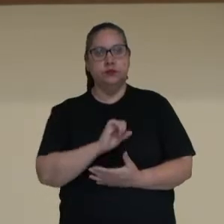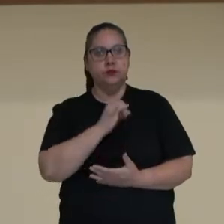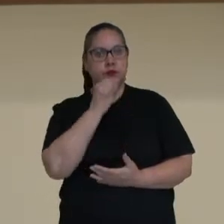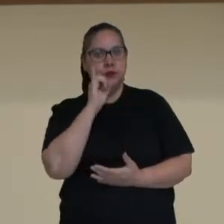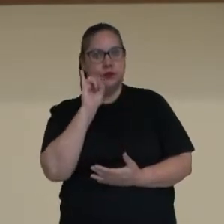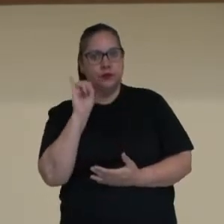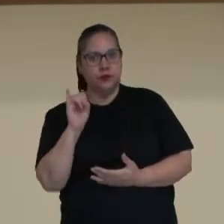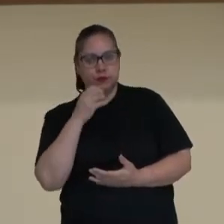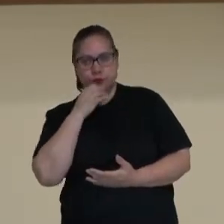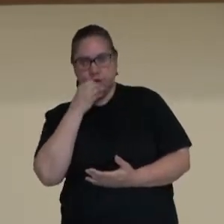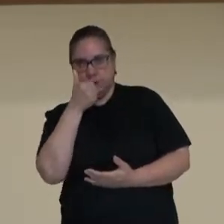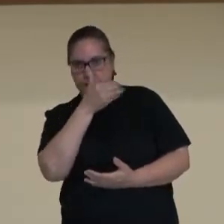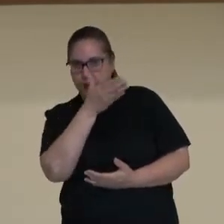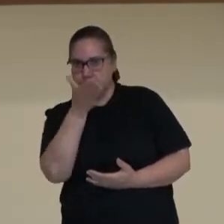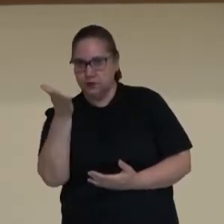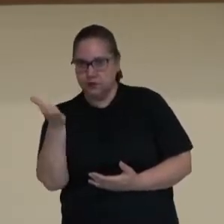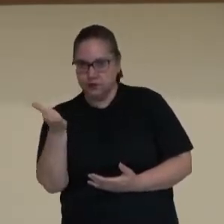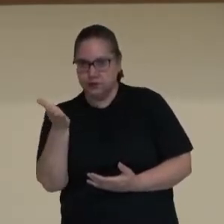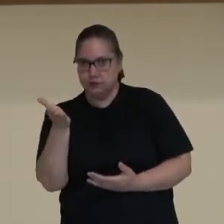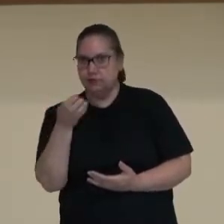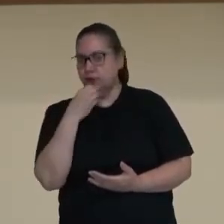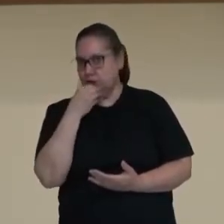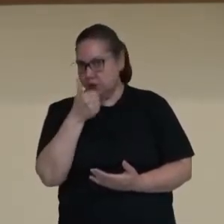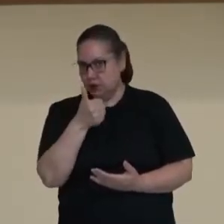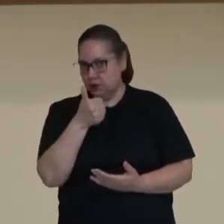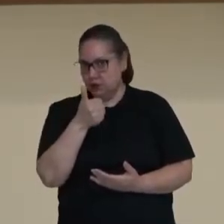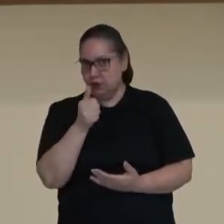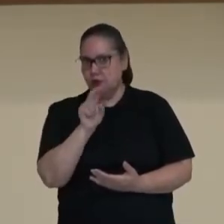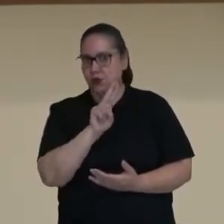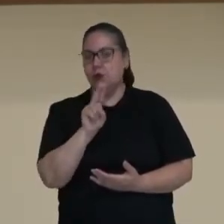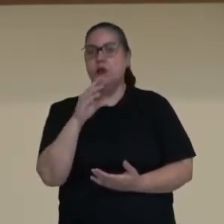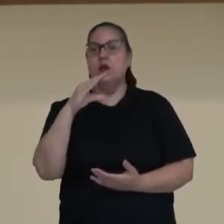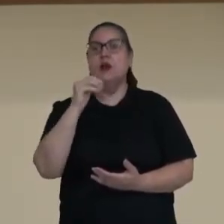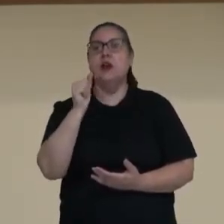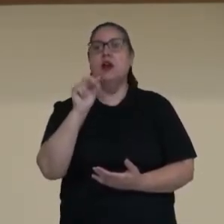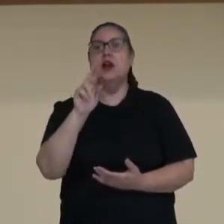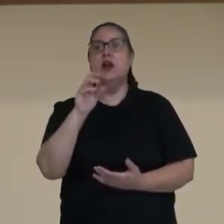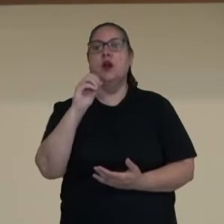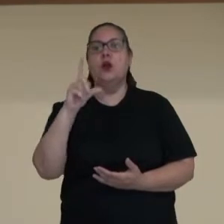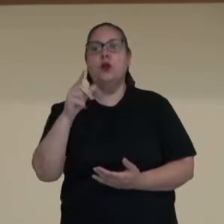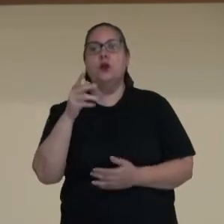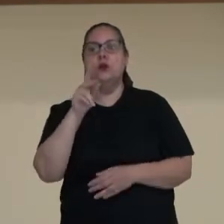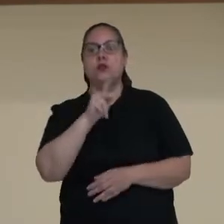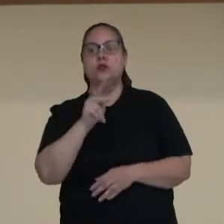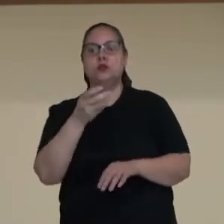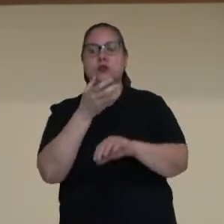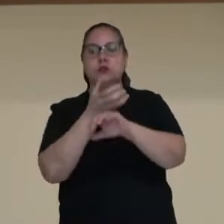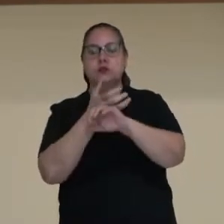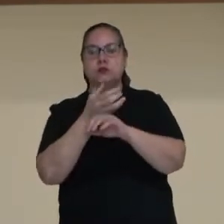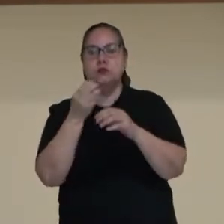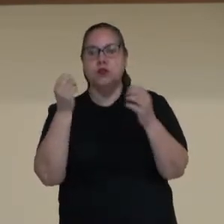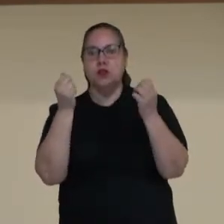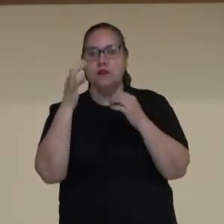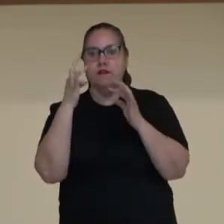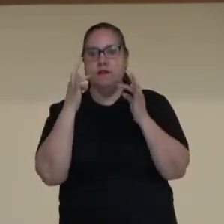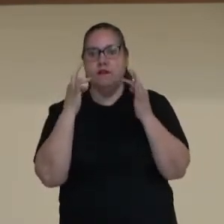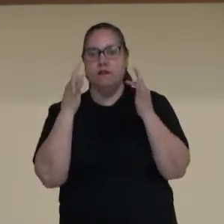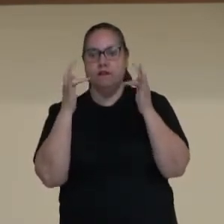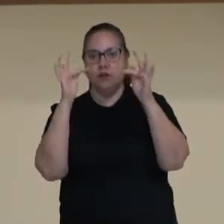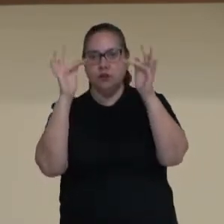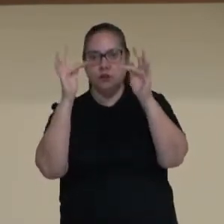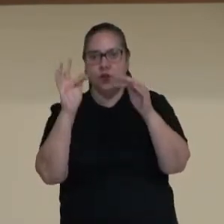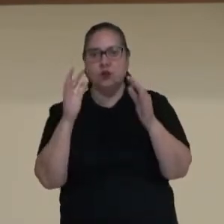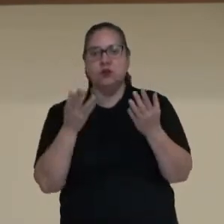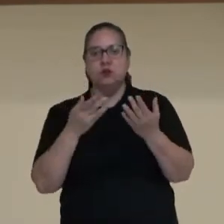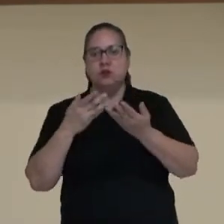aí, pessoal, tudo bem com vocês? Como é que vocês estão? Meu nome é Carol, eu sou professora de filosofia. Hoje a gente vai falar de debate, a gente vai